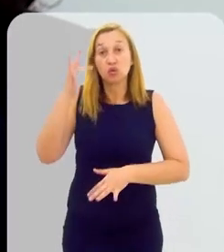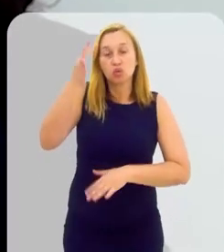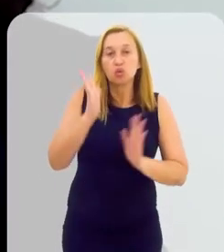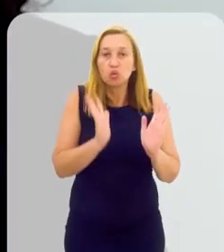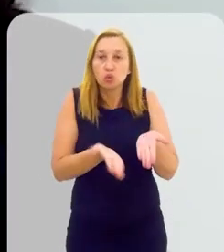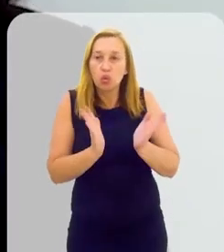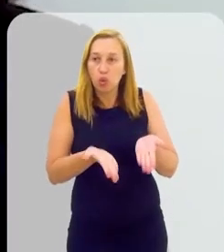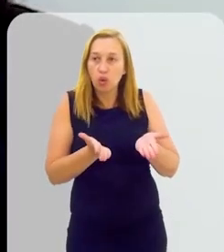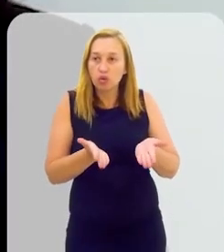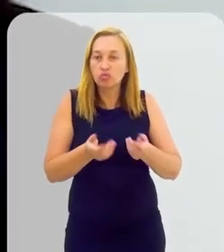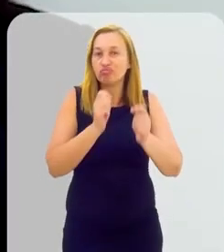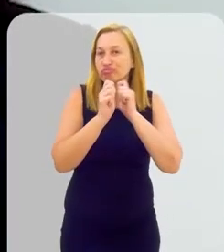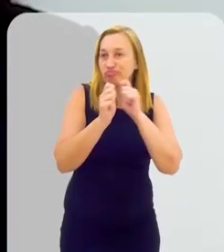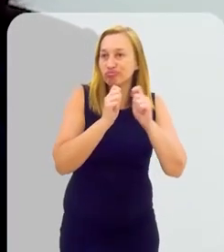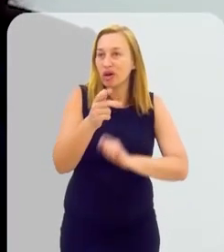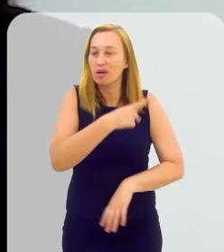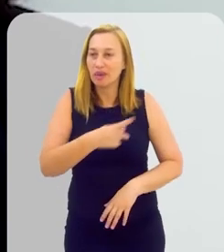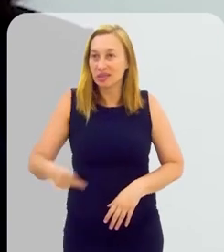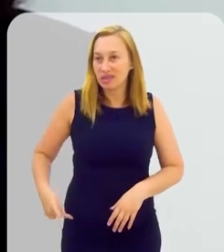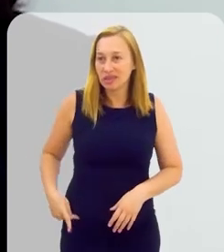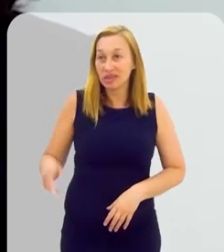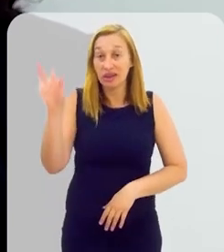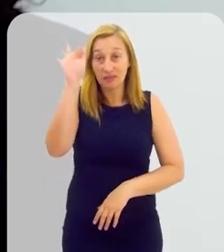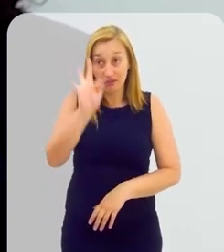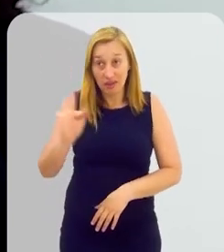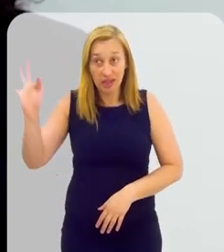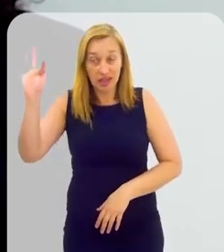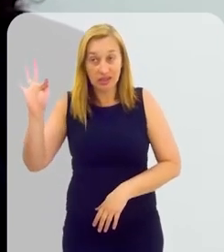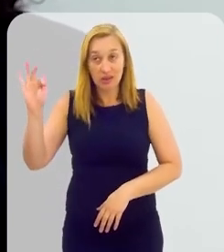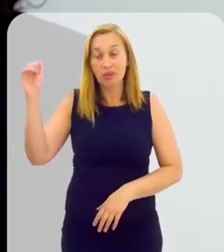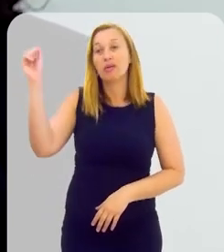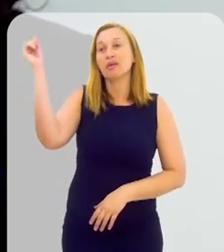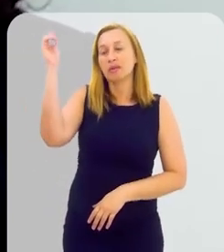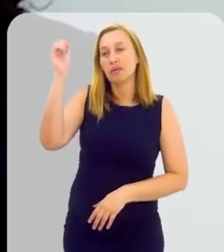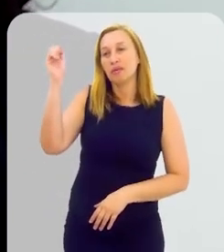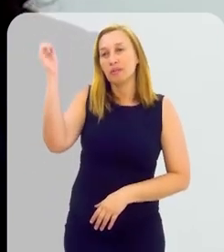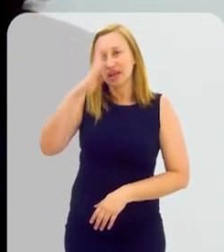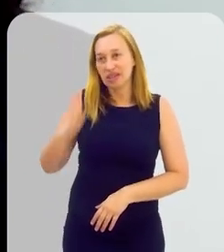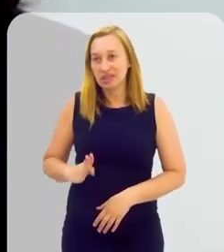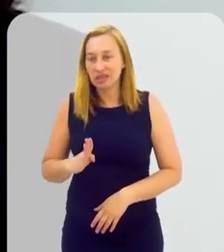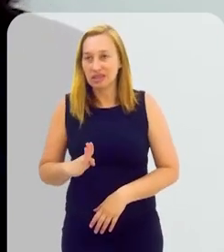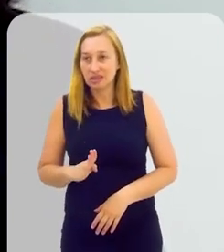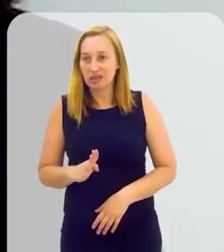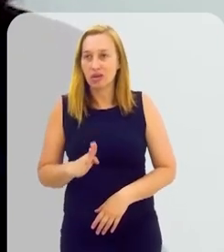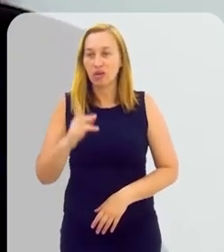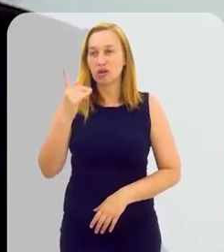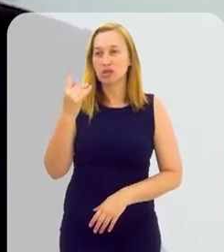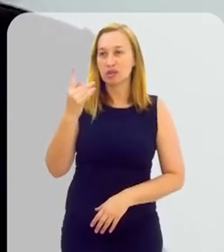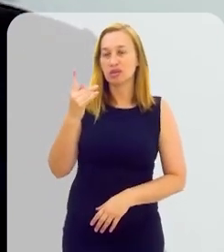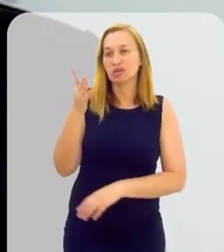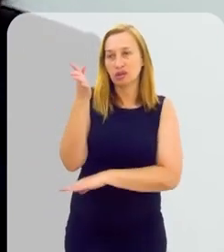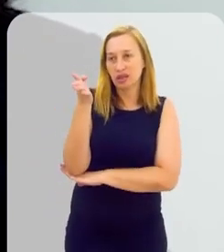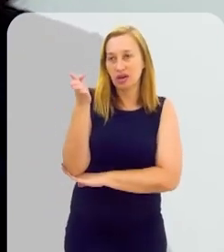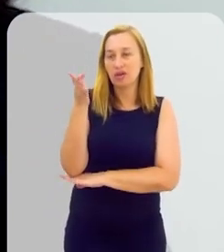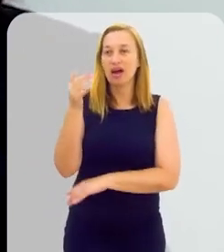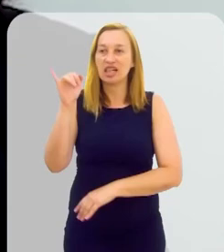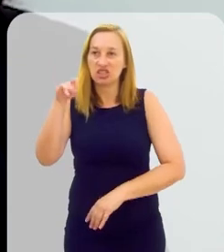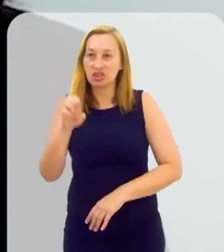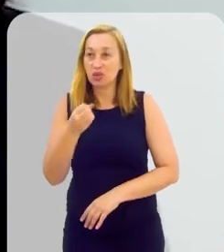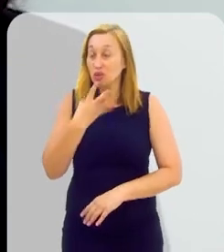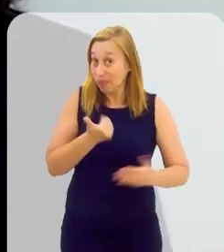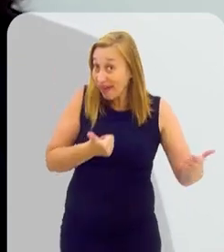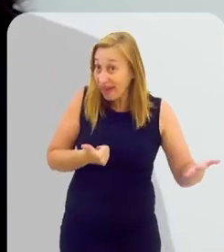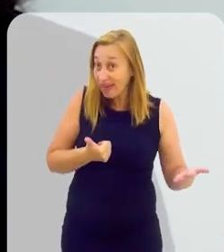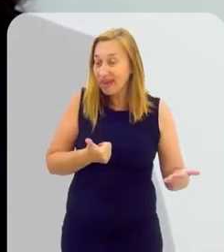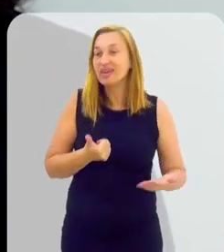da Agenda de Futuro de hoje traz como entrevistado o presidente da Federação Brasileira de Hospedagem e Alimentação, Alexandre Sampaio.